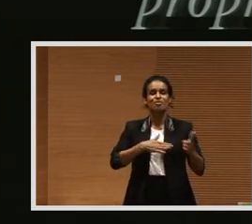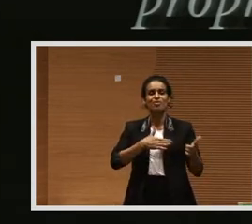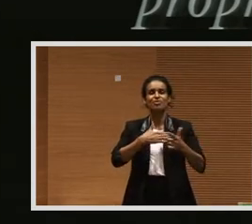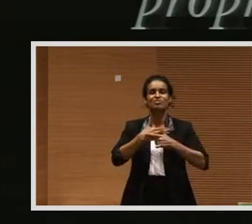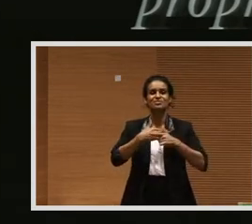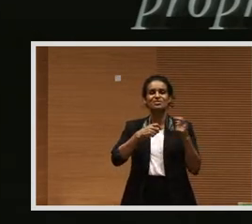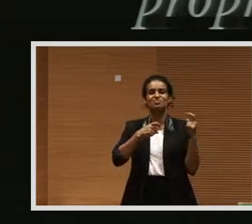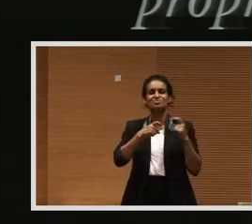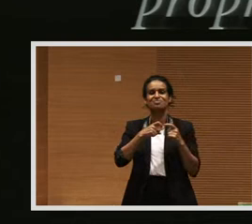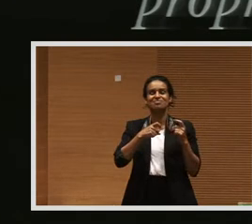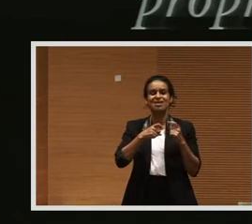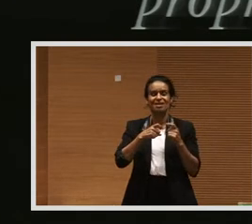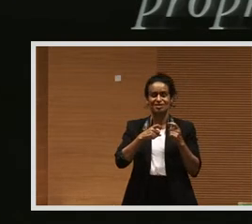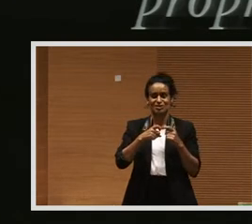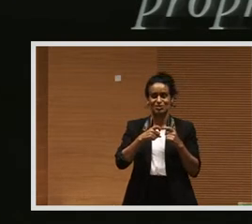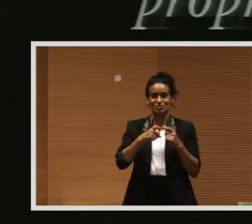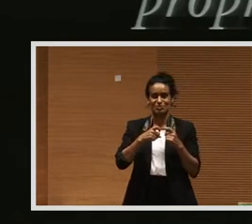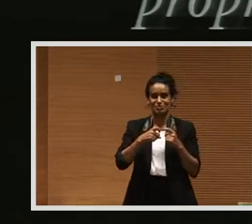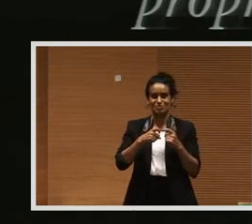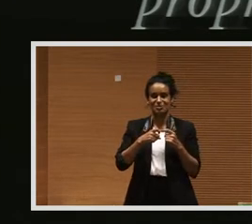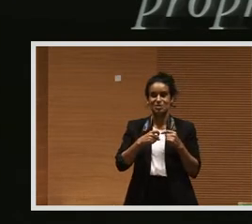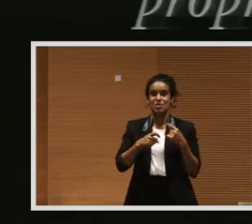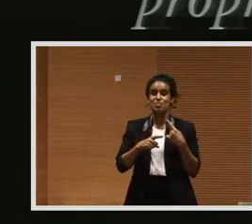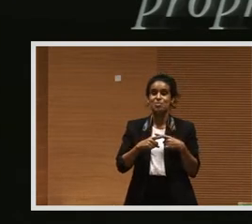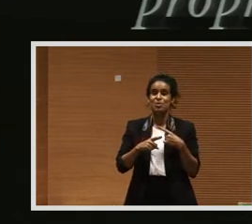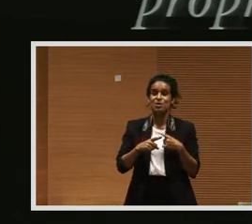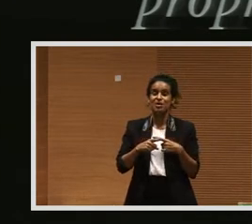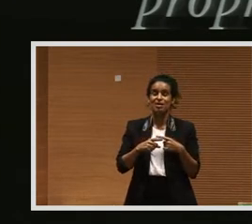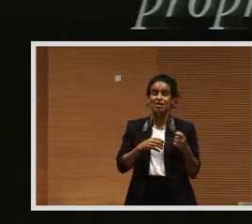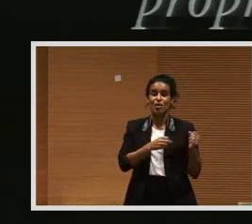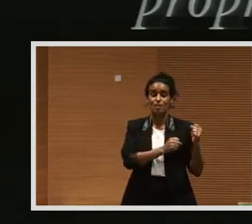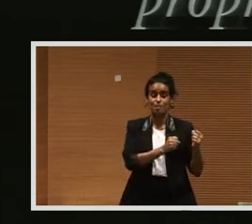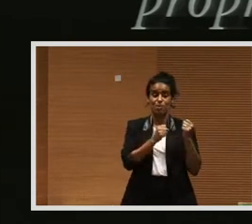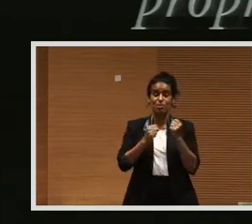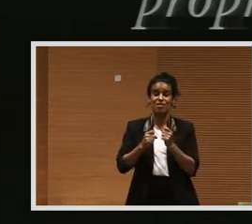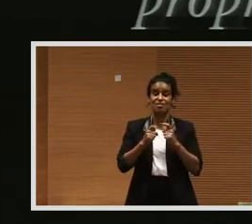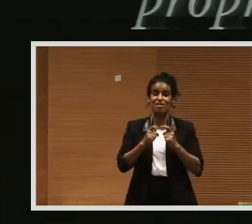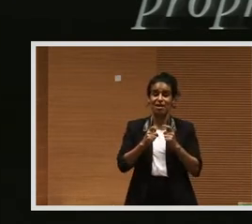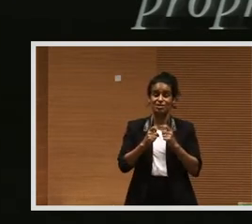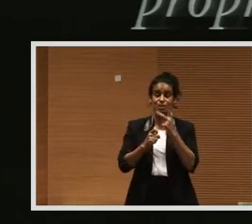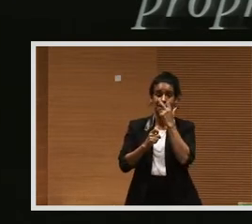médico retira das pessoas as possibilidades de lidar com a própria vida,